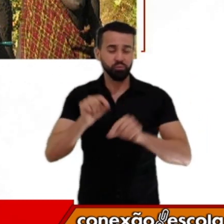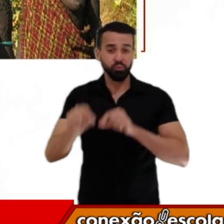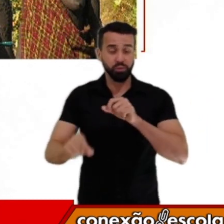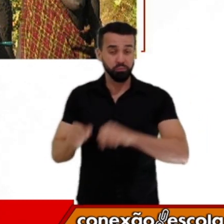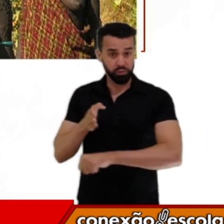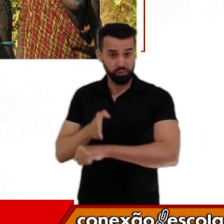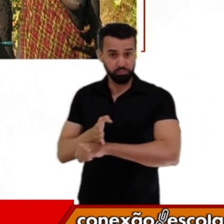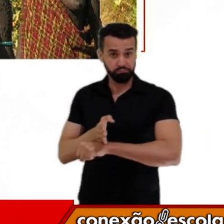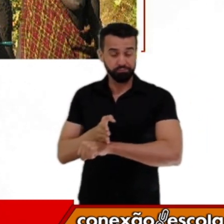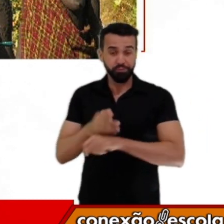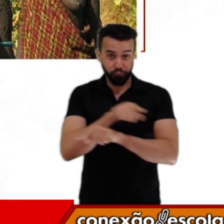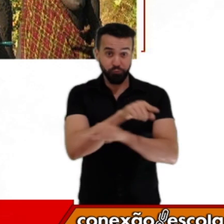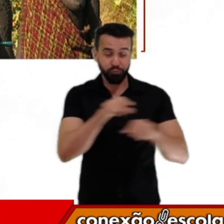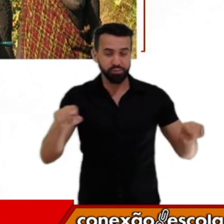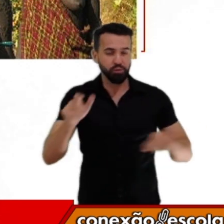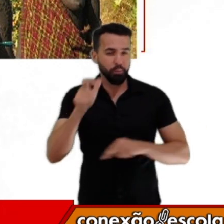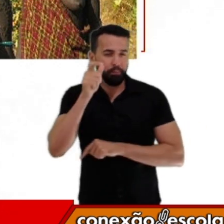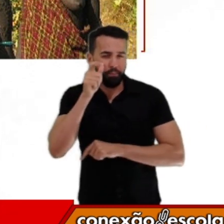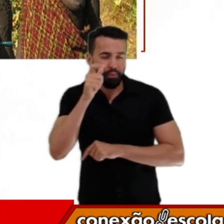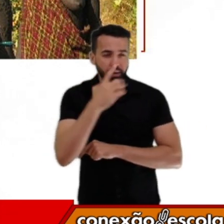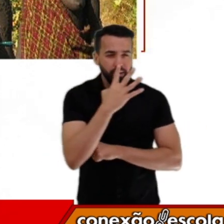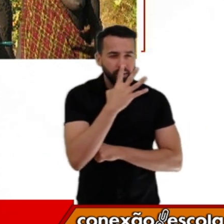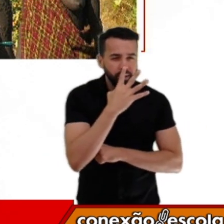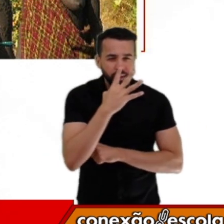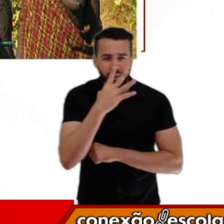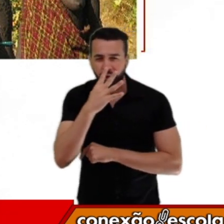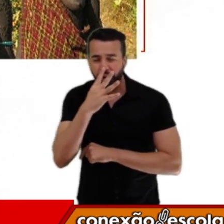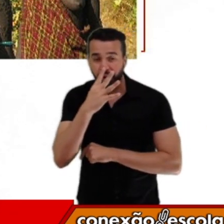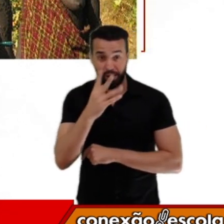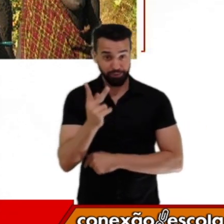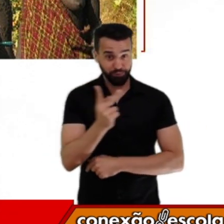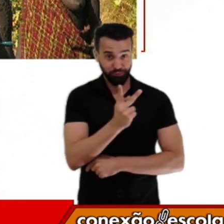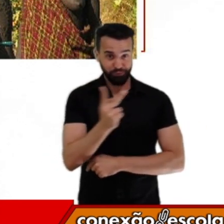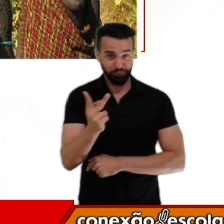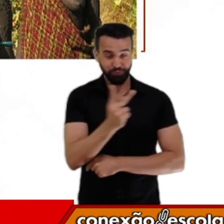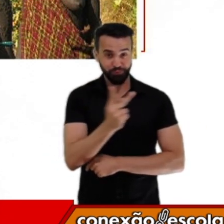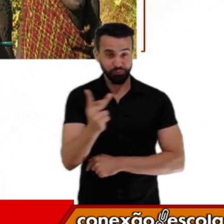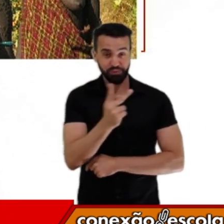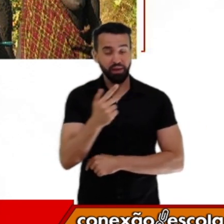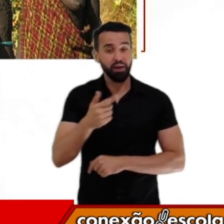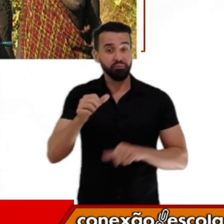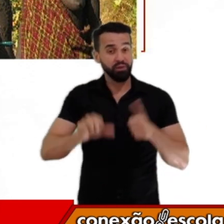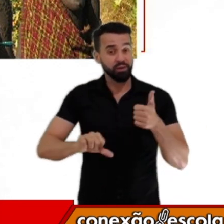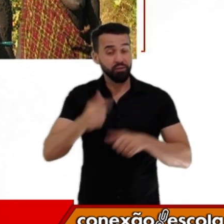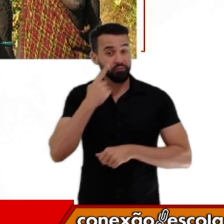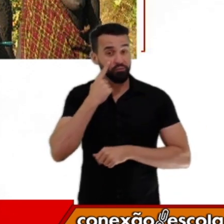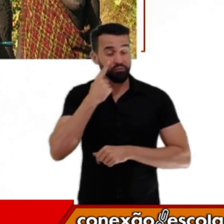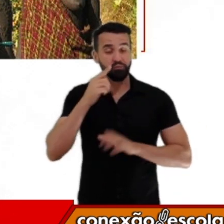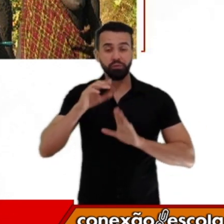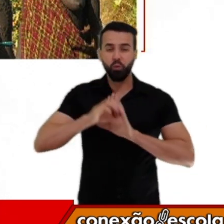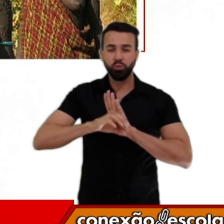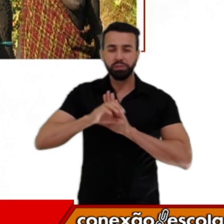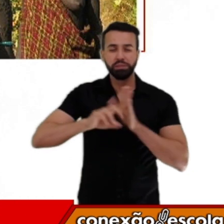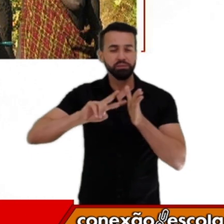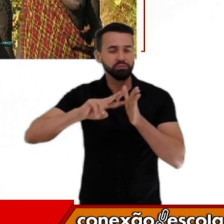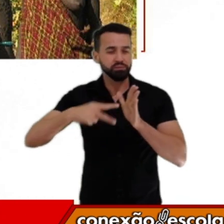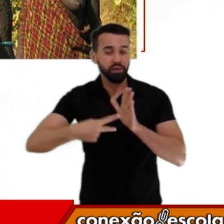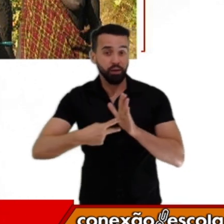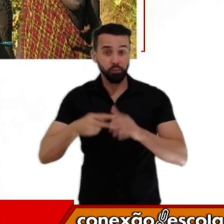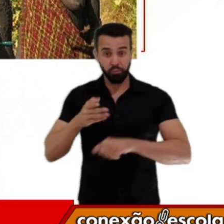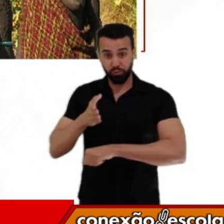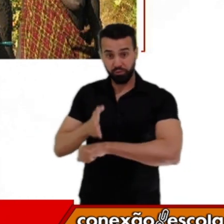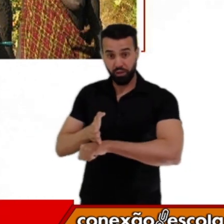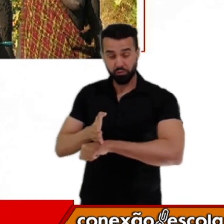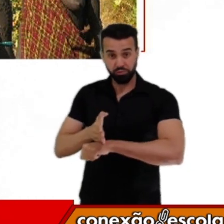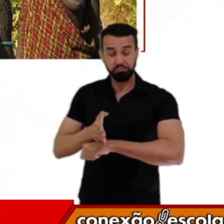podem observar, e à medida que nós formos discutindo e analisando o conceito de modernidade, vocês vão compreender qual é a